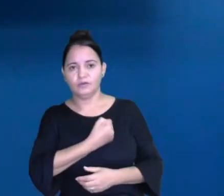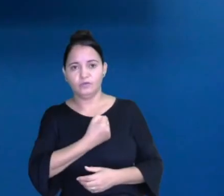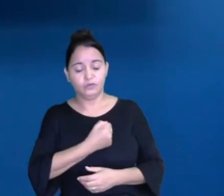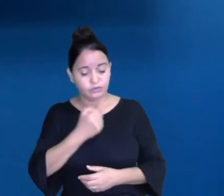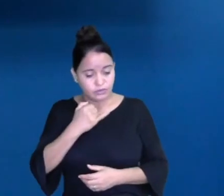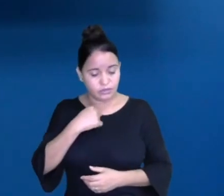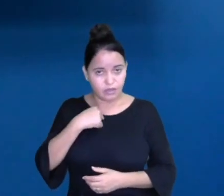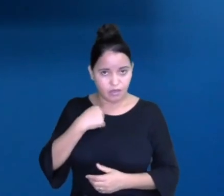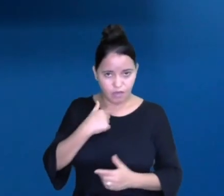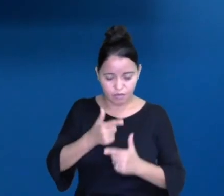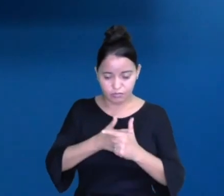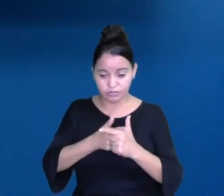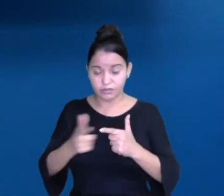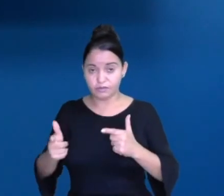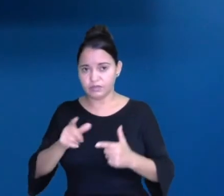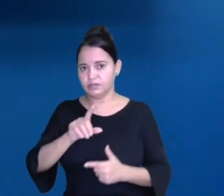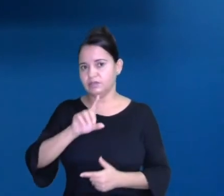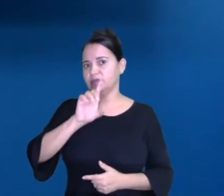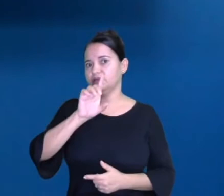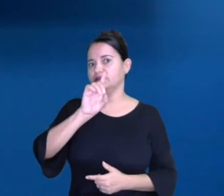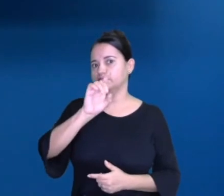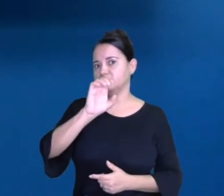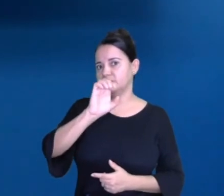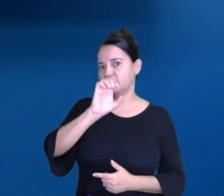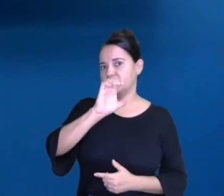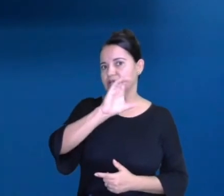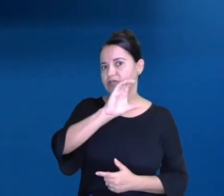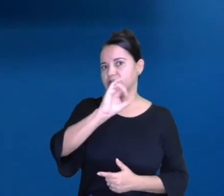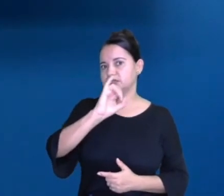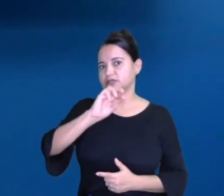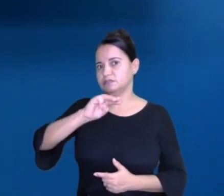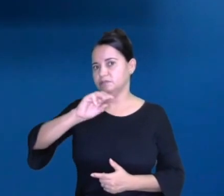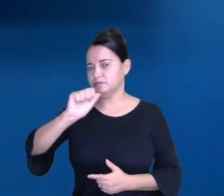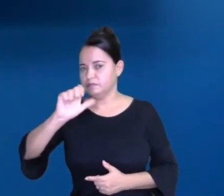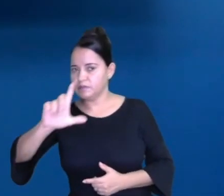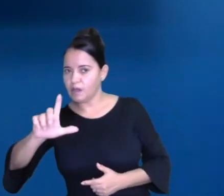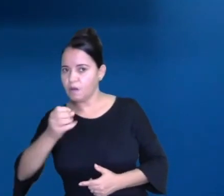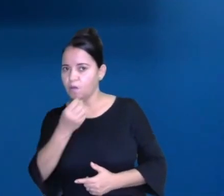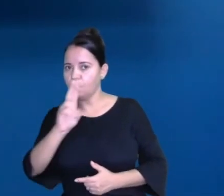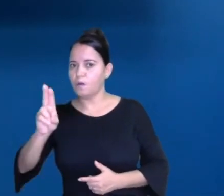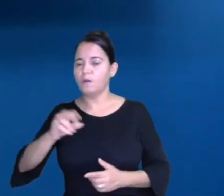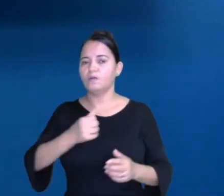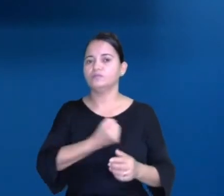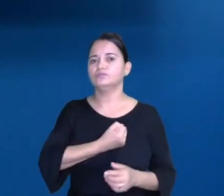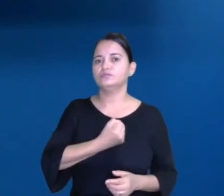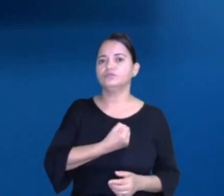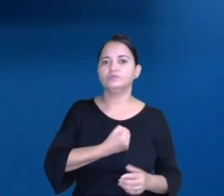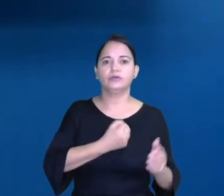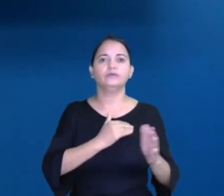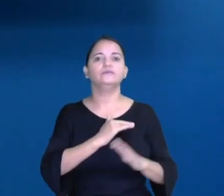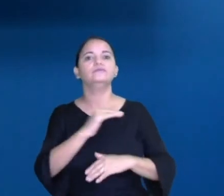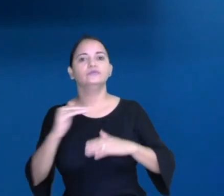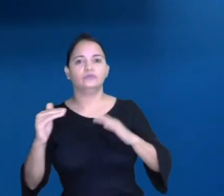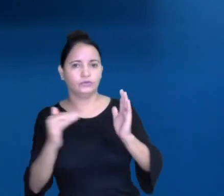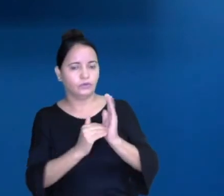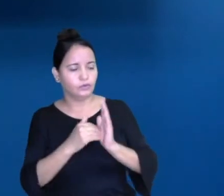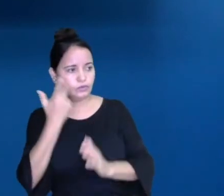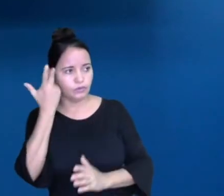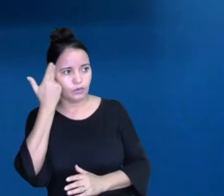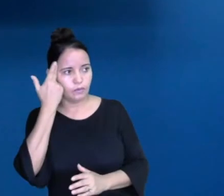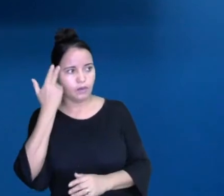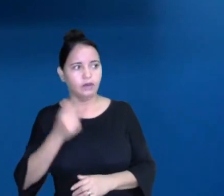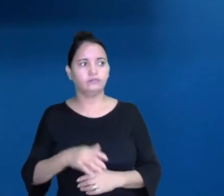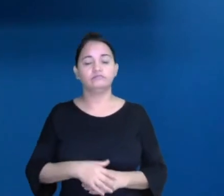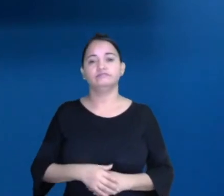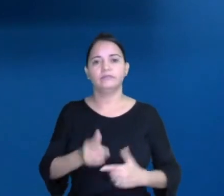eu vou ter um número decimal como resposta também, ou um número inteiro, né, normal, ali na divisão